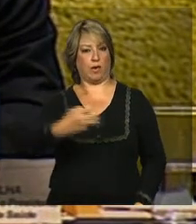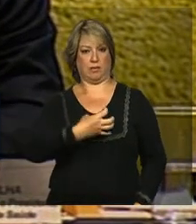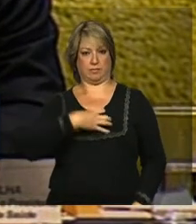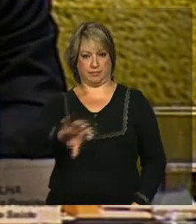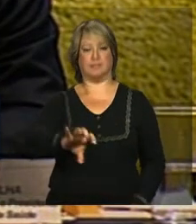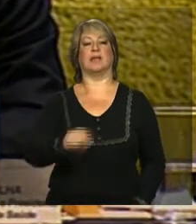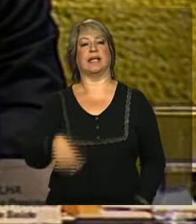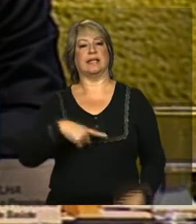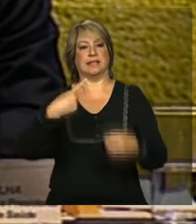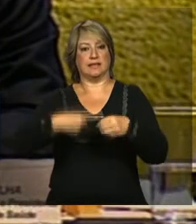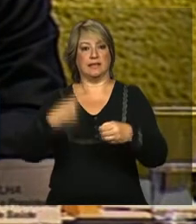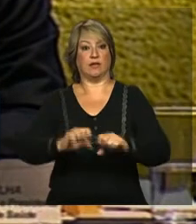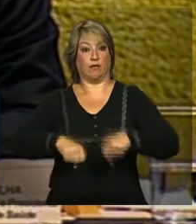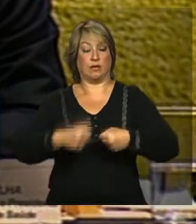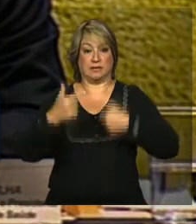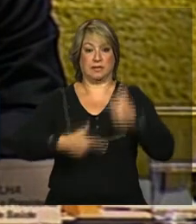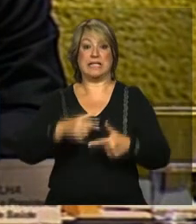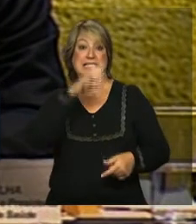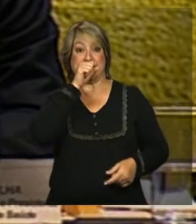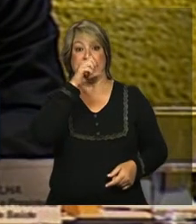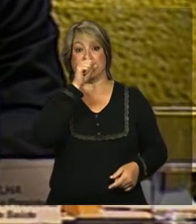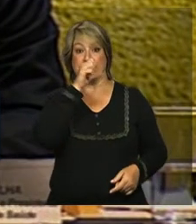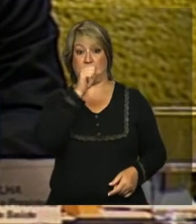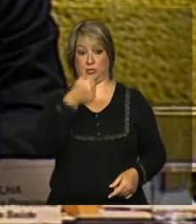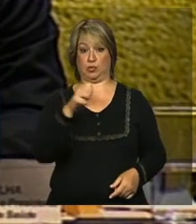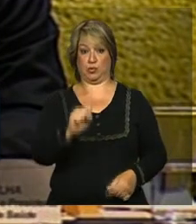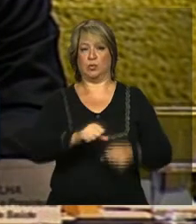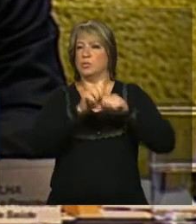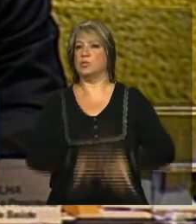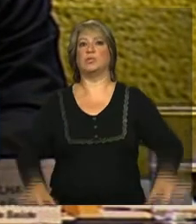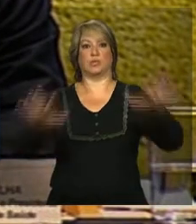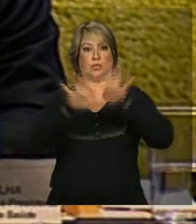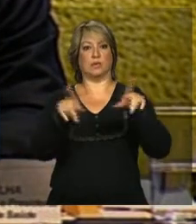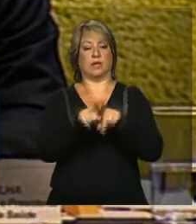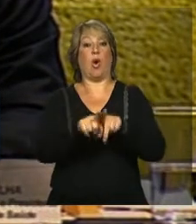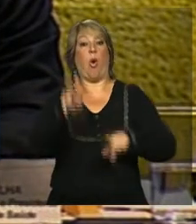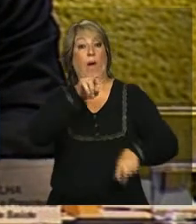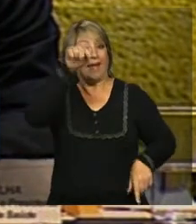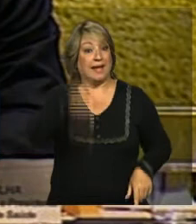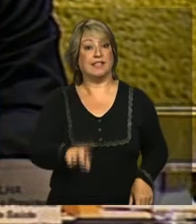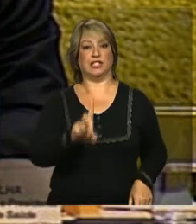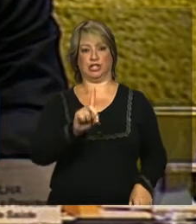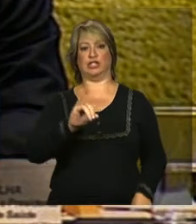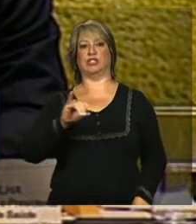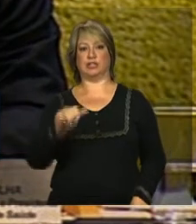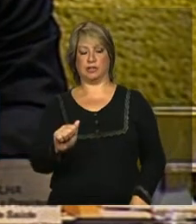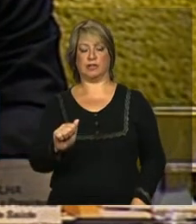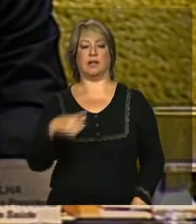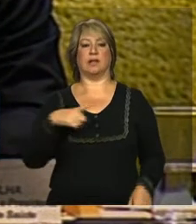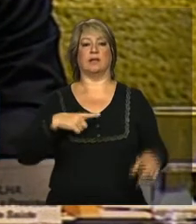o grande esforço de mobilização acontece no sábado e é um suas mobilizações importante que a gente utiliza nesse dia